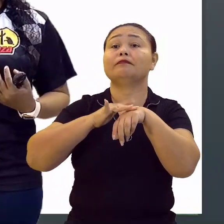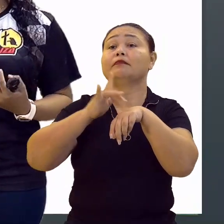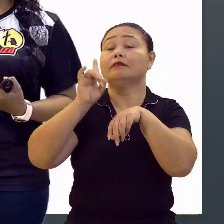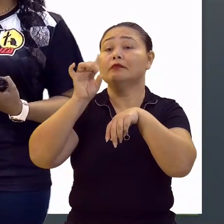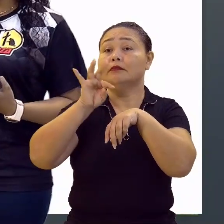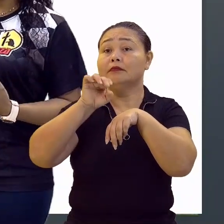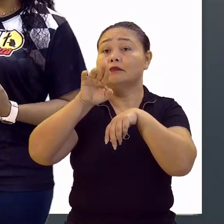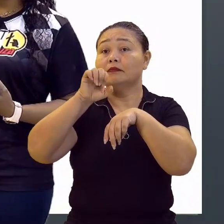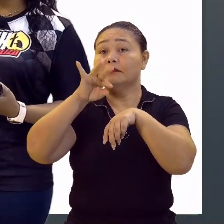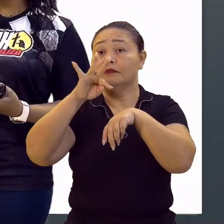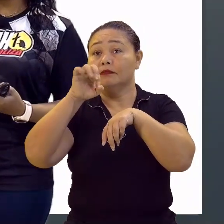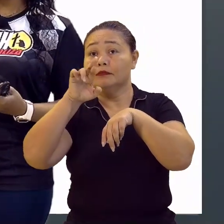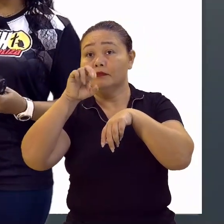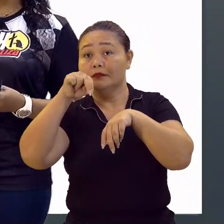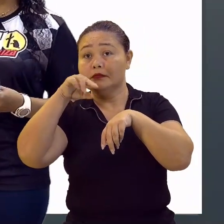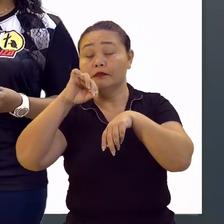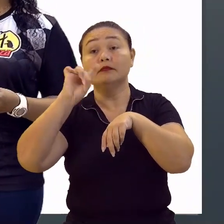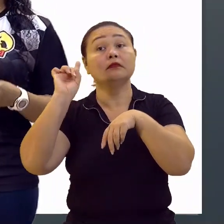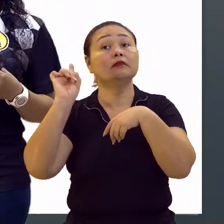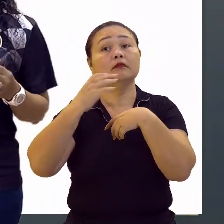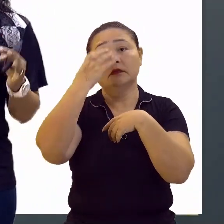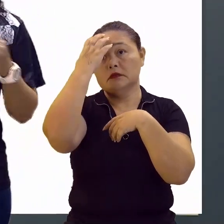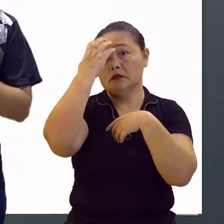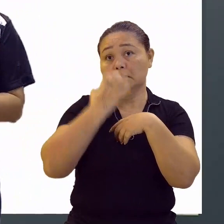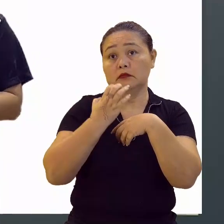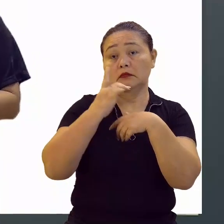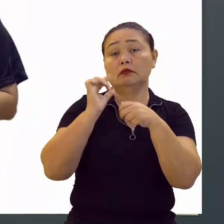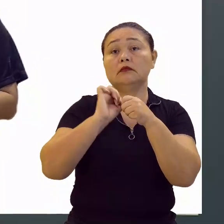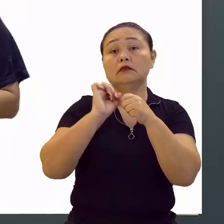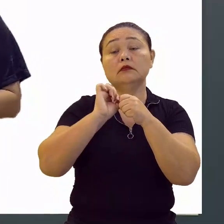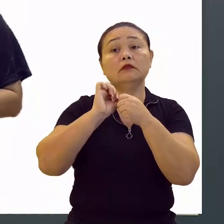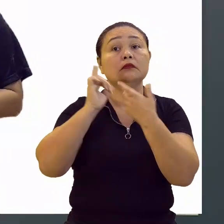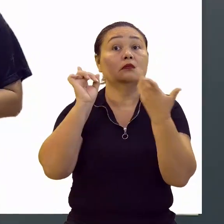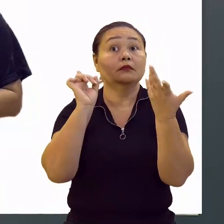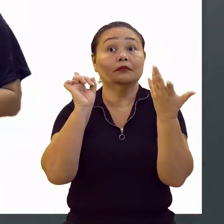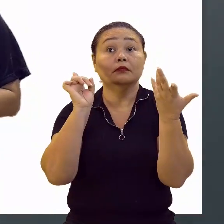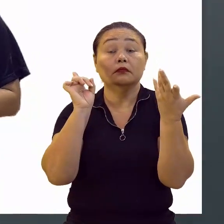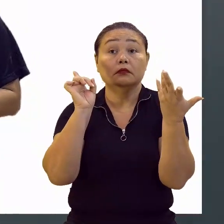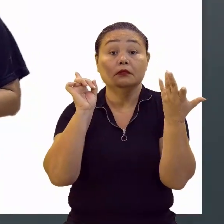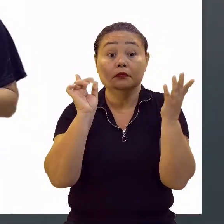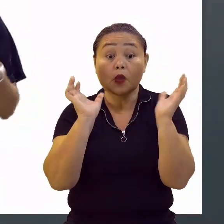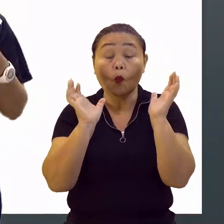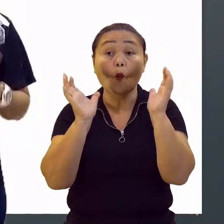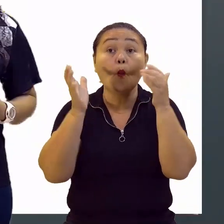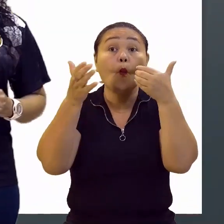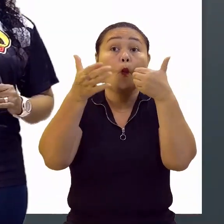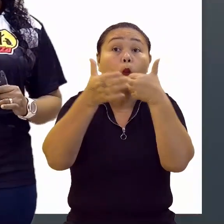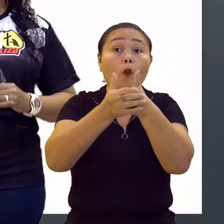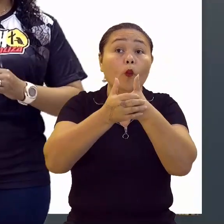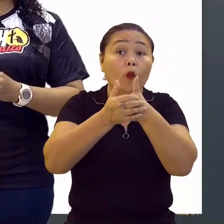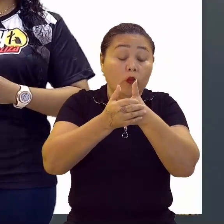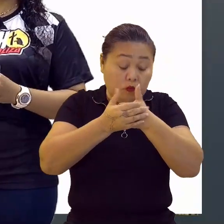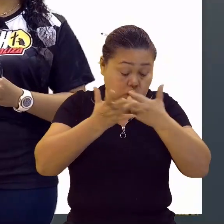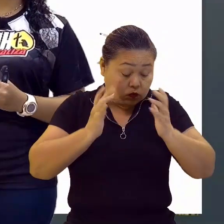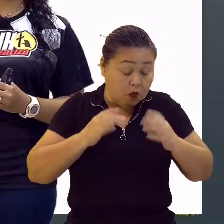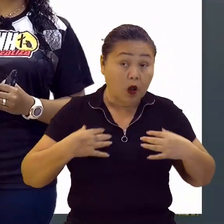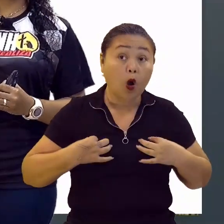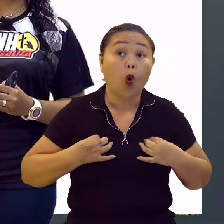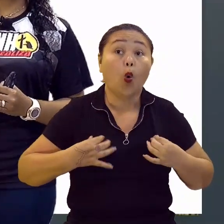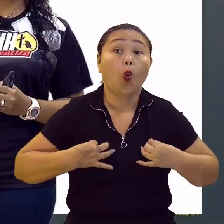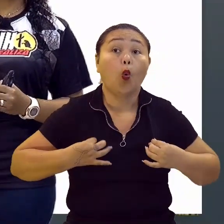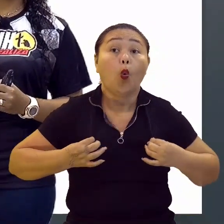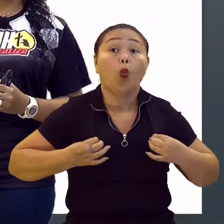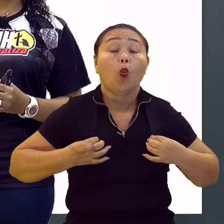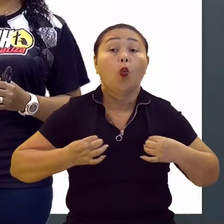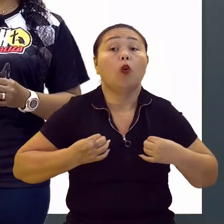Às vezes pode acontecer da pessoa se esconder atrás de uma roupa, né? Para não mostrar ali o corpo, para não mostrar que está